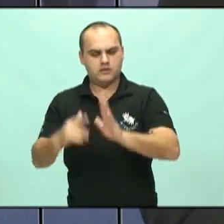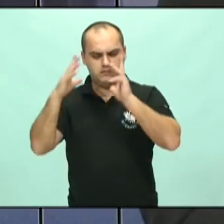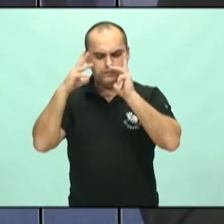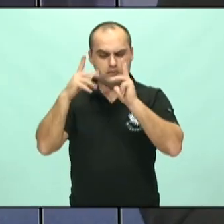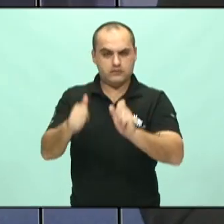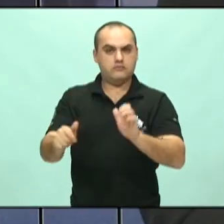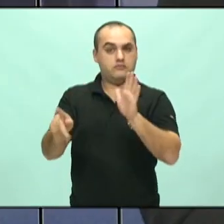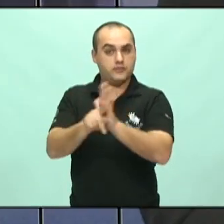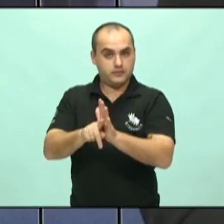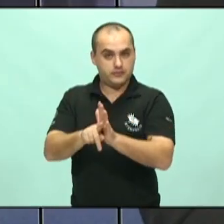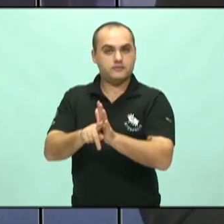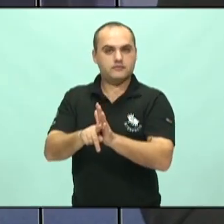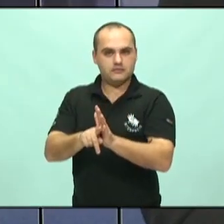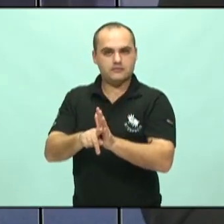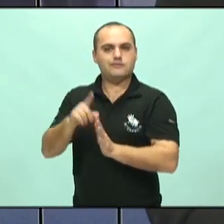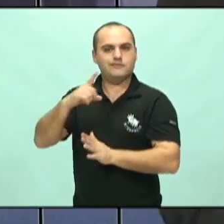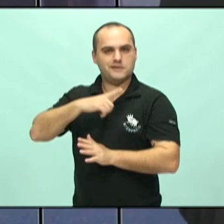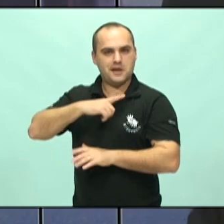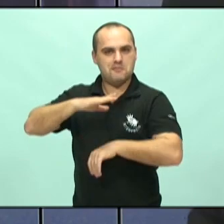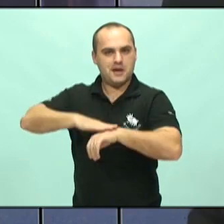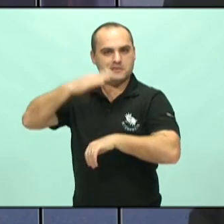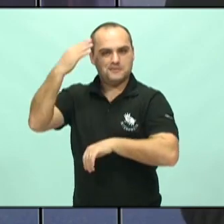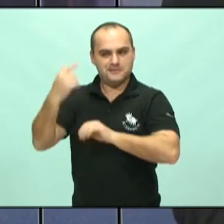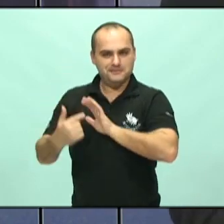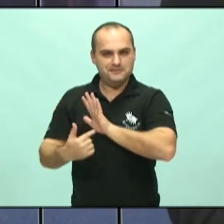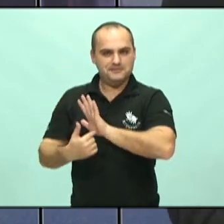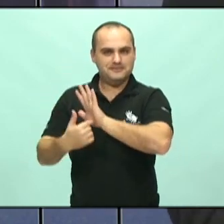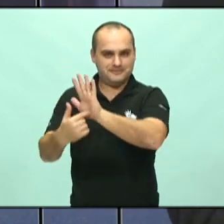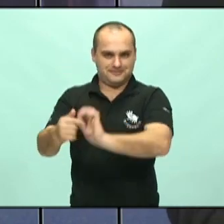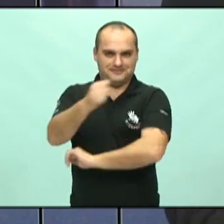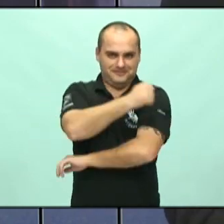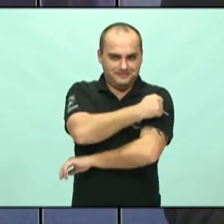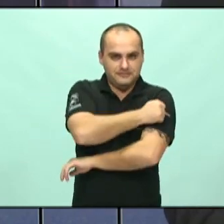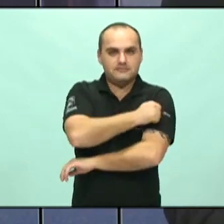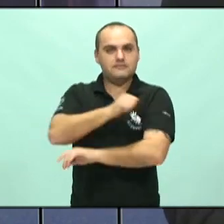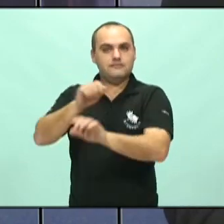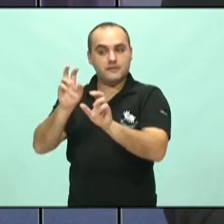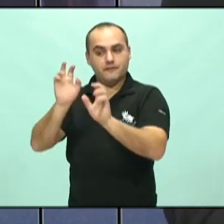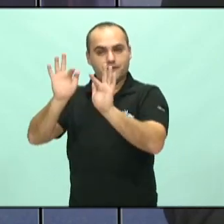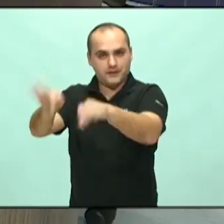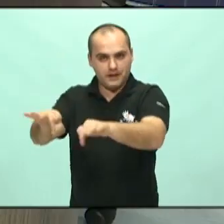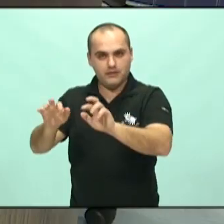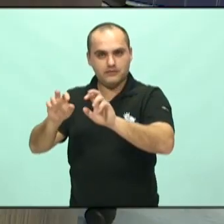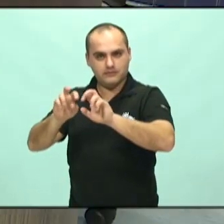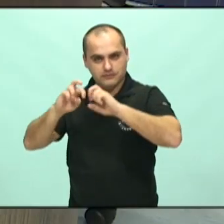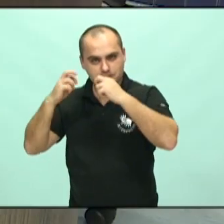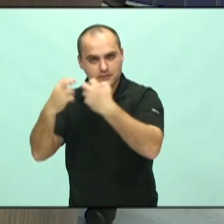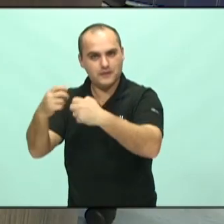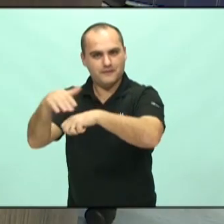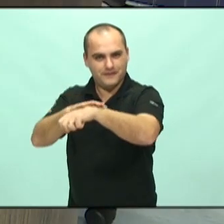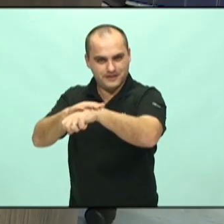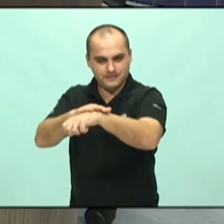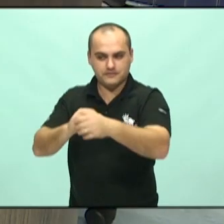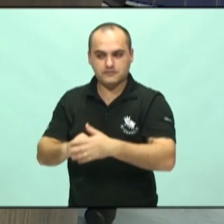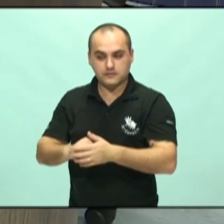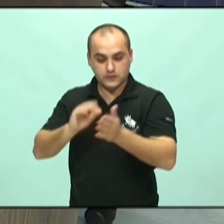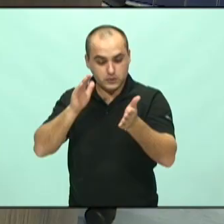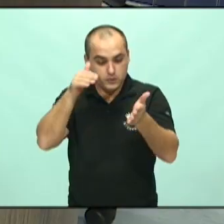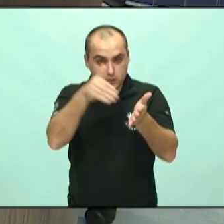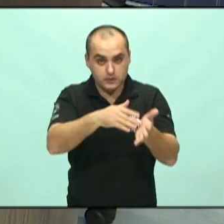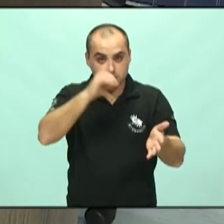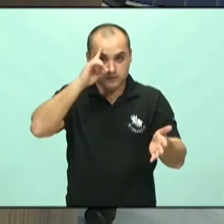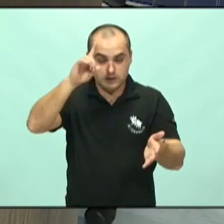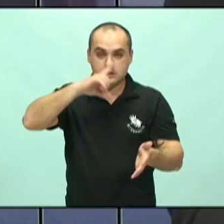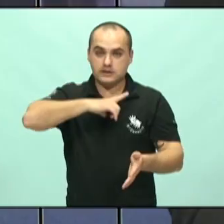Cênico, mais uma estreia dos nossos alunos e essas rodas de conversa. E o último dia, então, tem o lançamento da revista